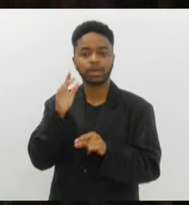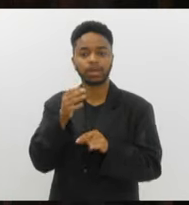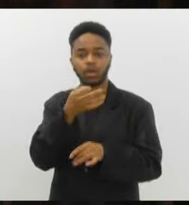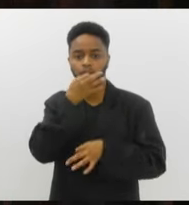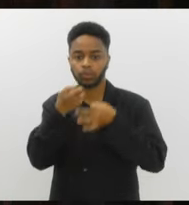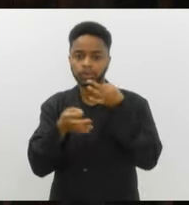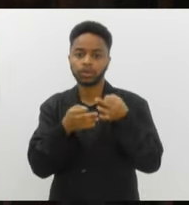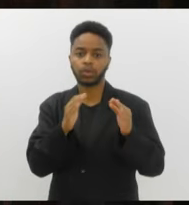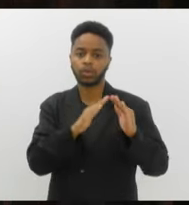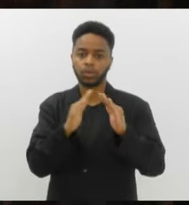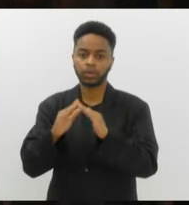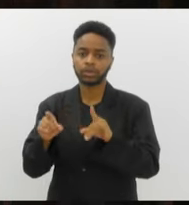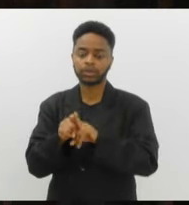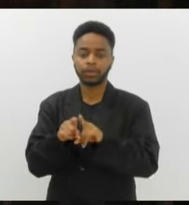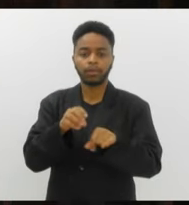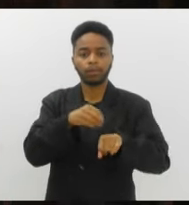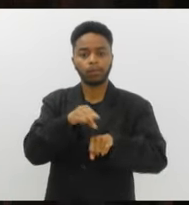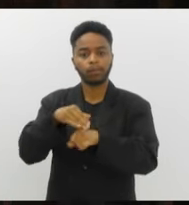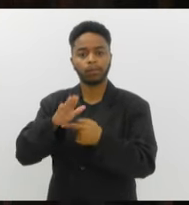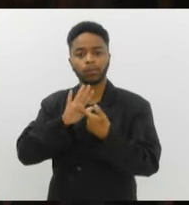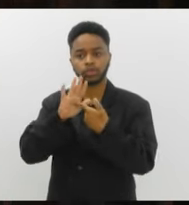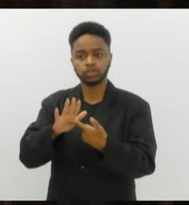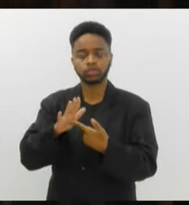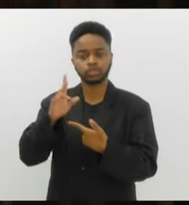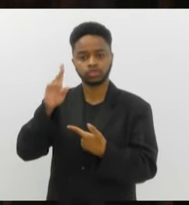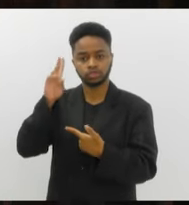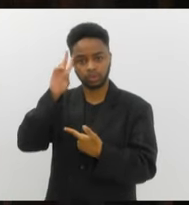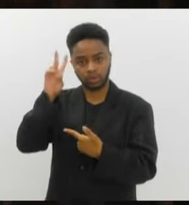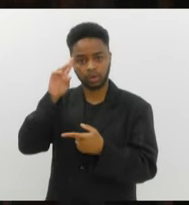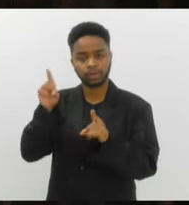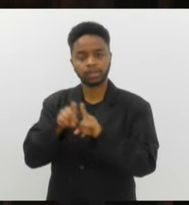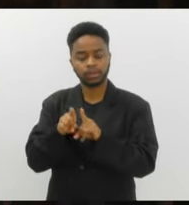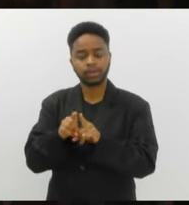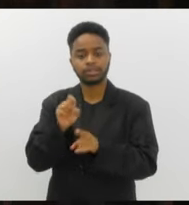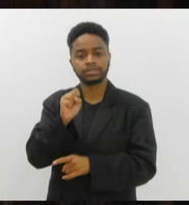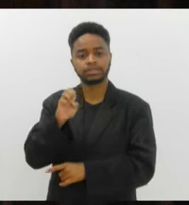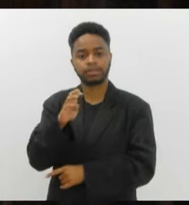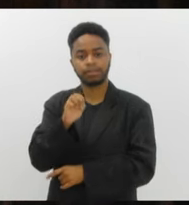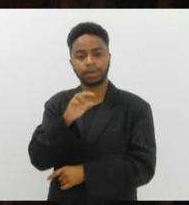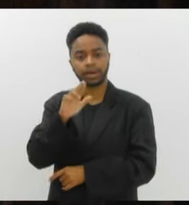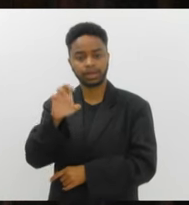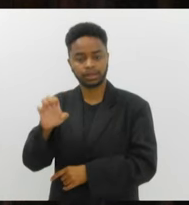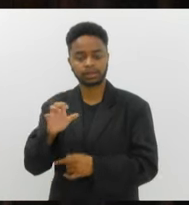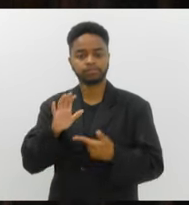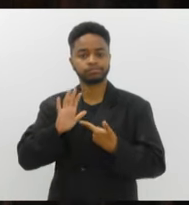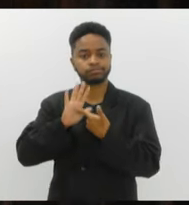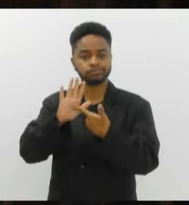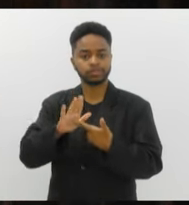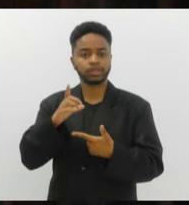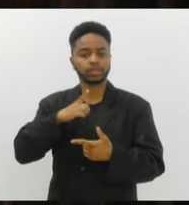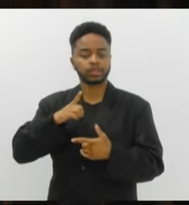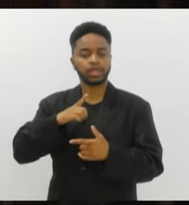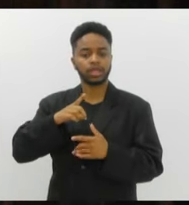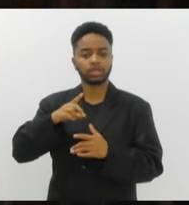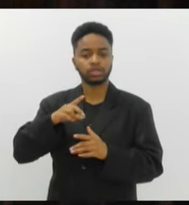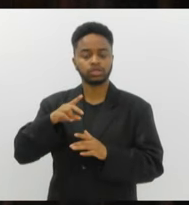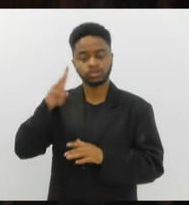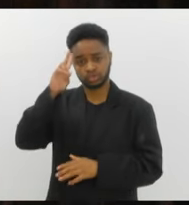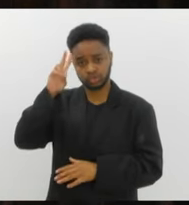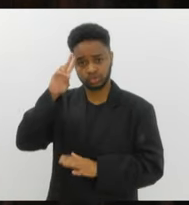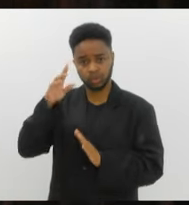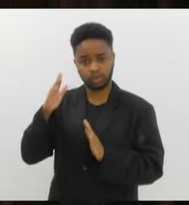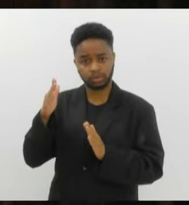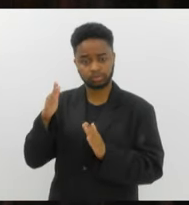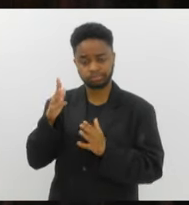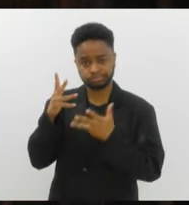história, prefeito empreendedor, eleito pelo SEBRAE por 2 oportunidades, um mandato limpo, um mandato que me confiou aí os